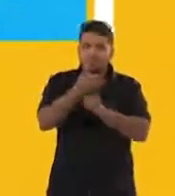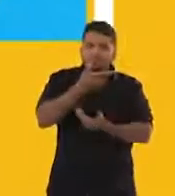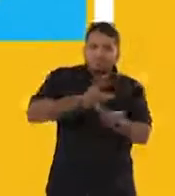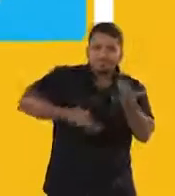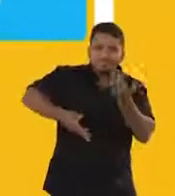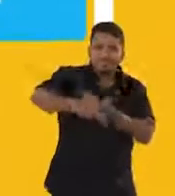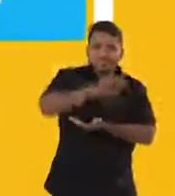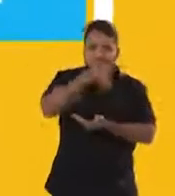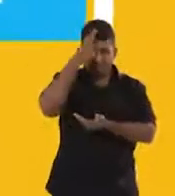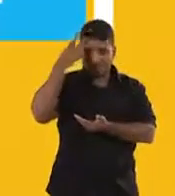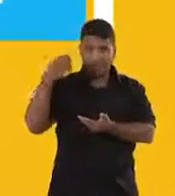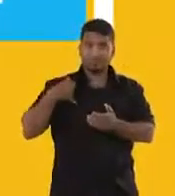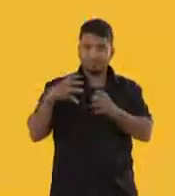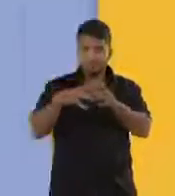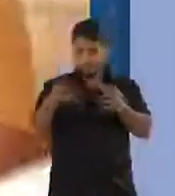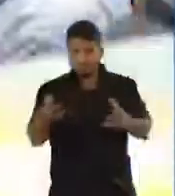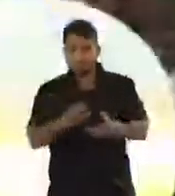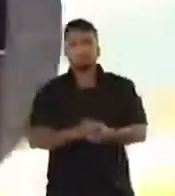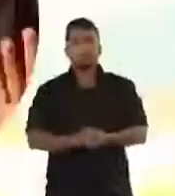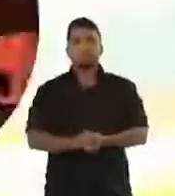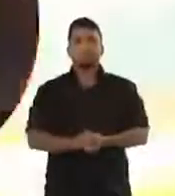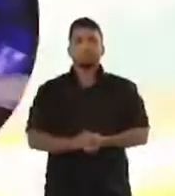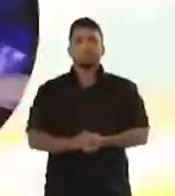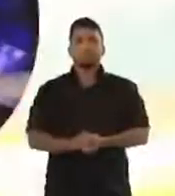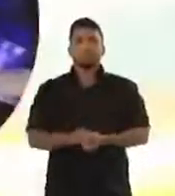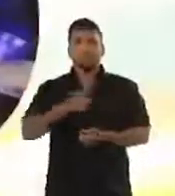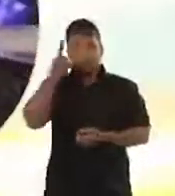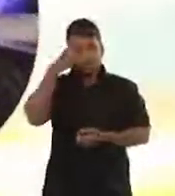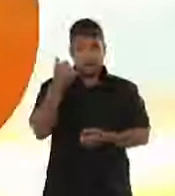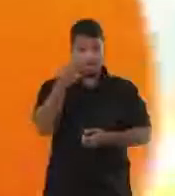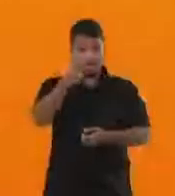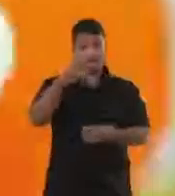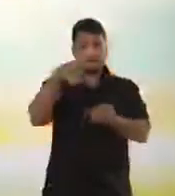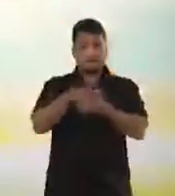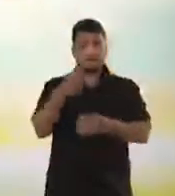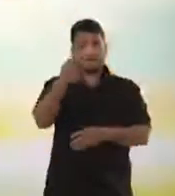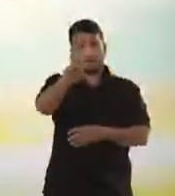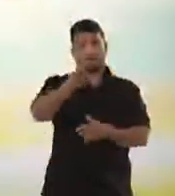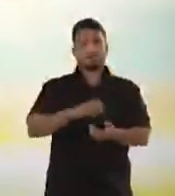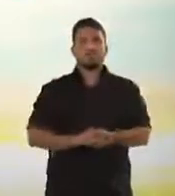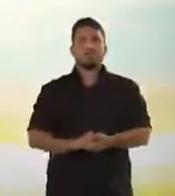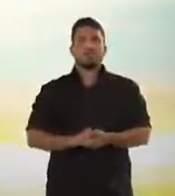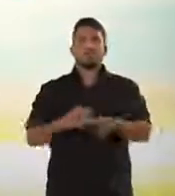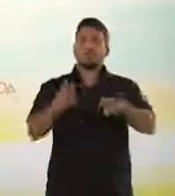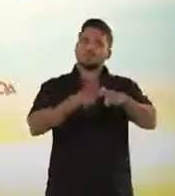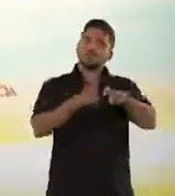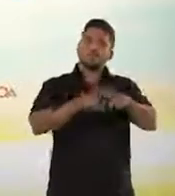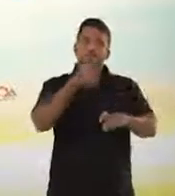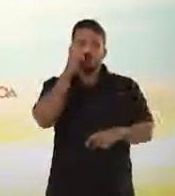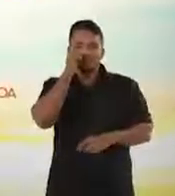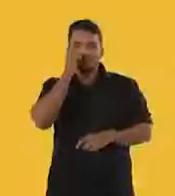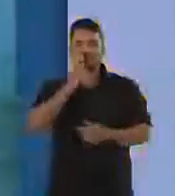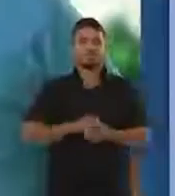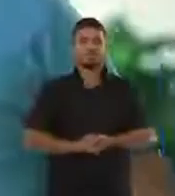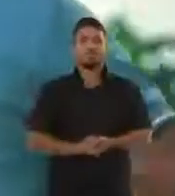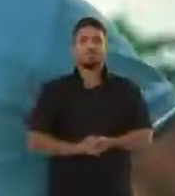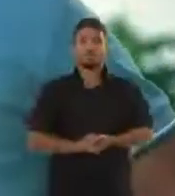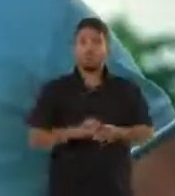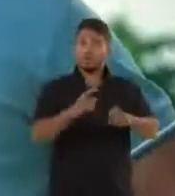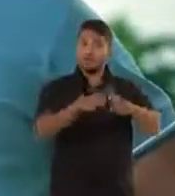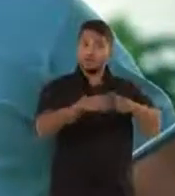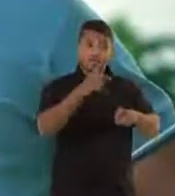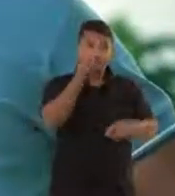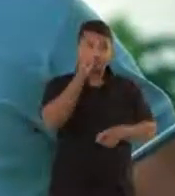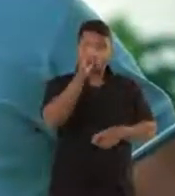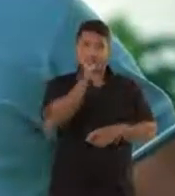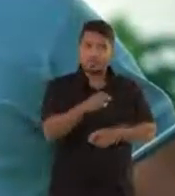às pessoas da melhor idade. Dia 15, vote 15, é Doutor Pessoa. O Doutor Pessoa era